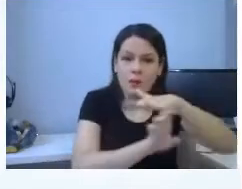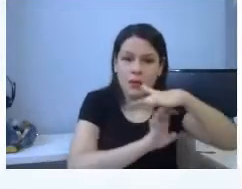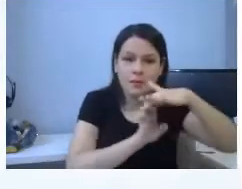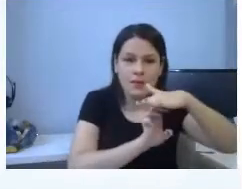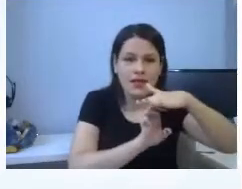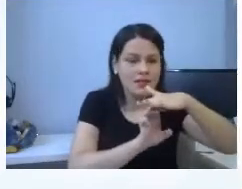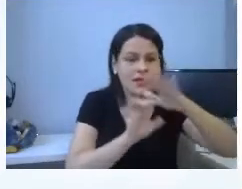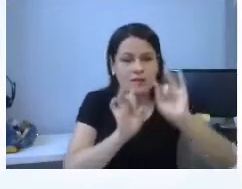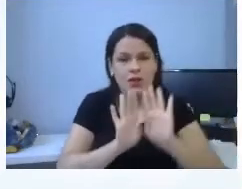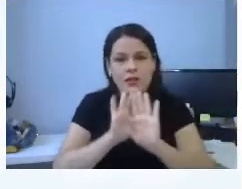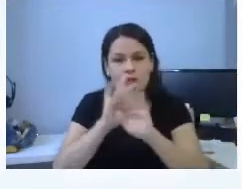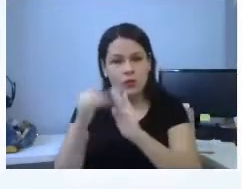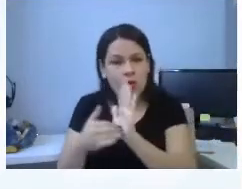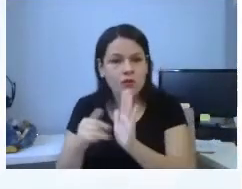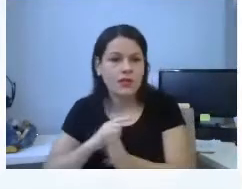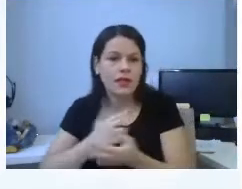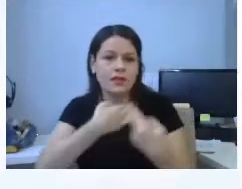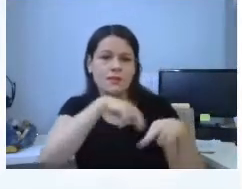empregador.